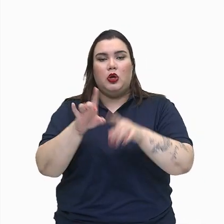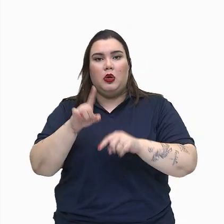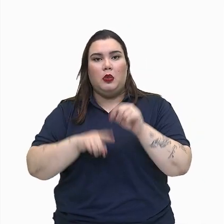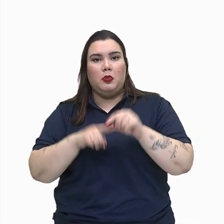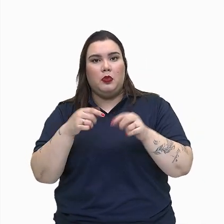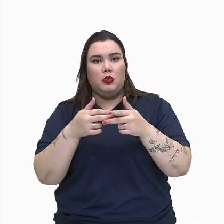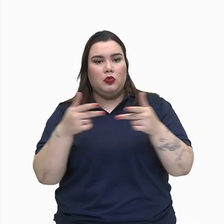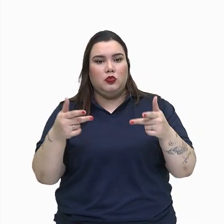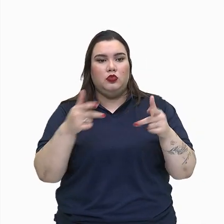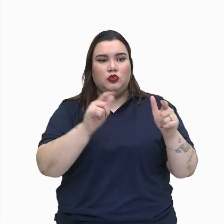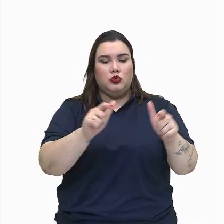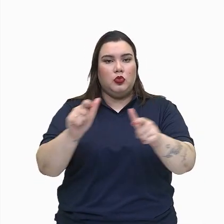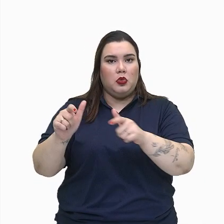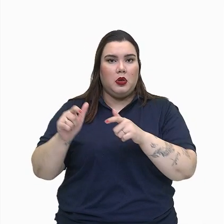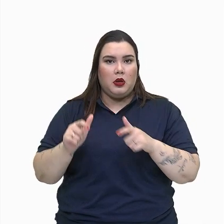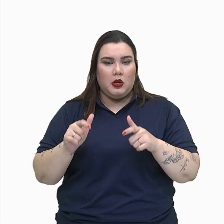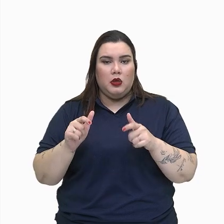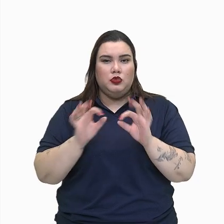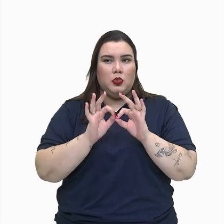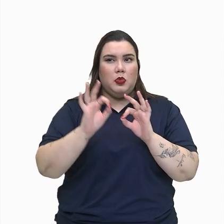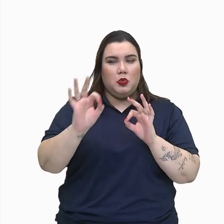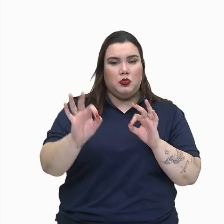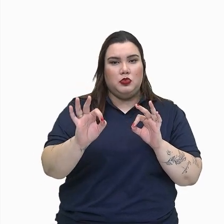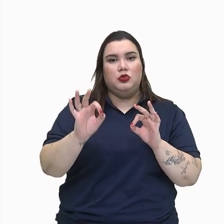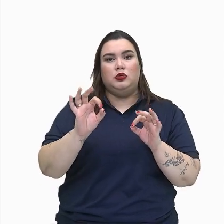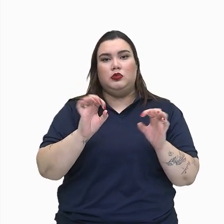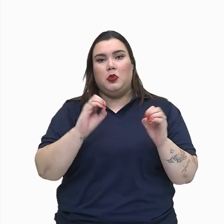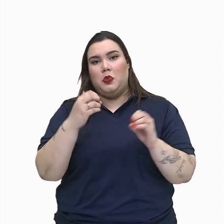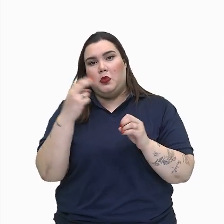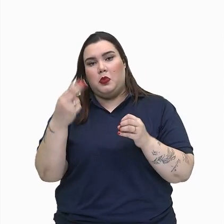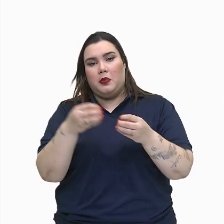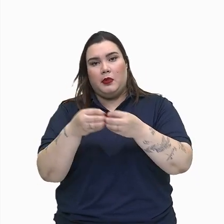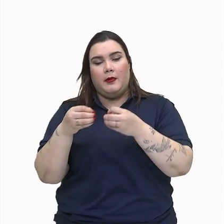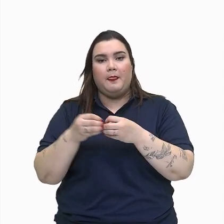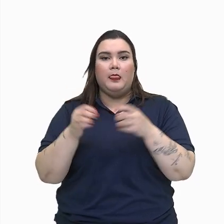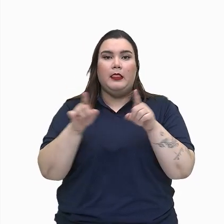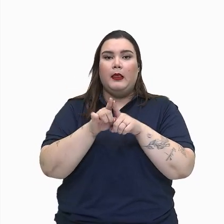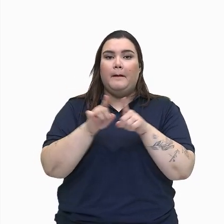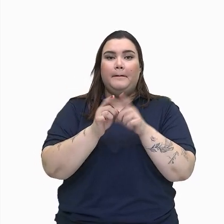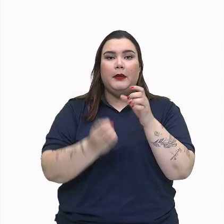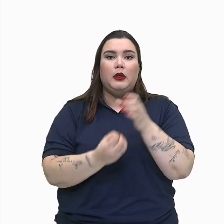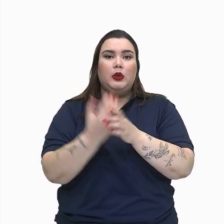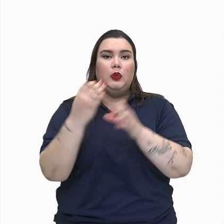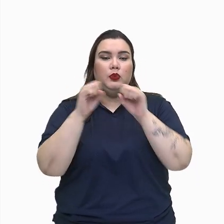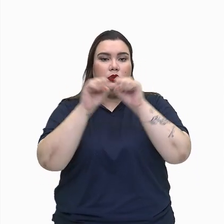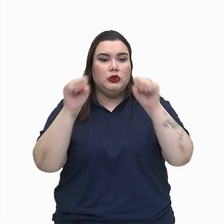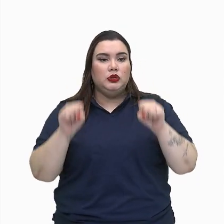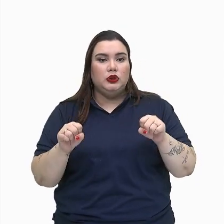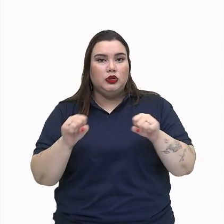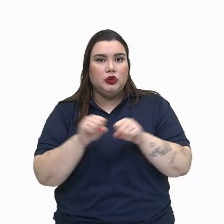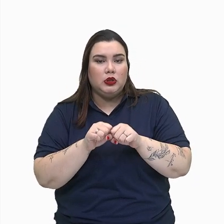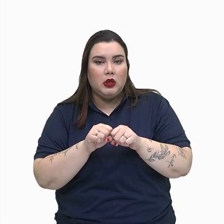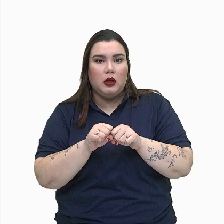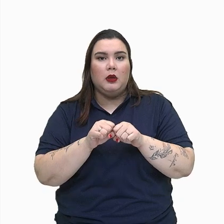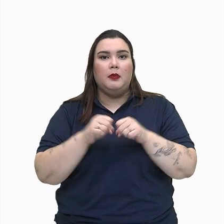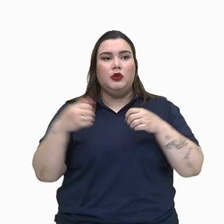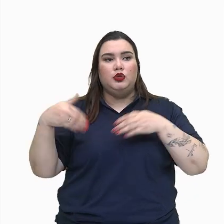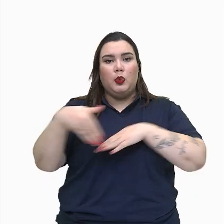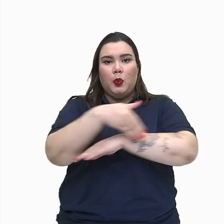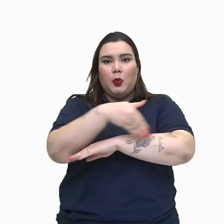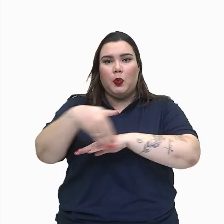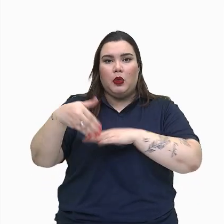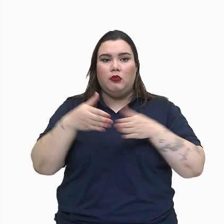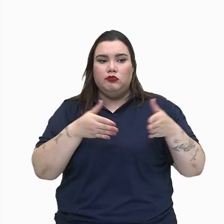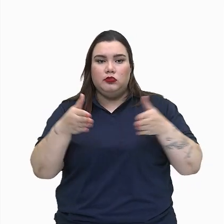diferentes do império, inclusive com um sistema de estradas, como a gente está vendo aqui nos Incas, ou seja, uma organização